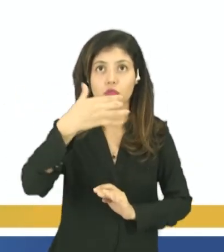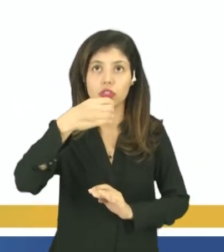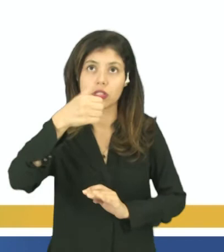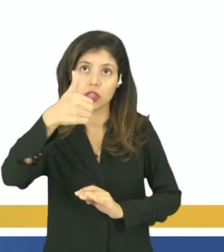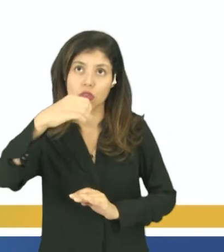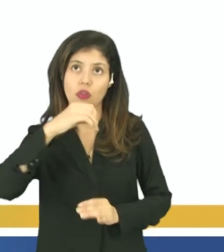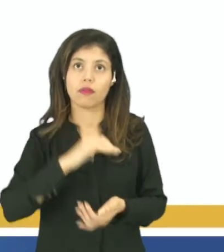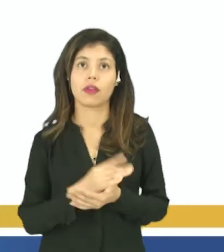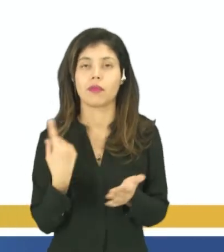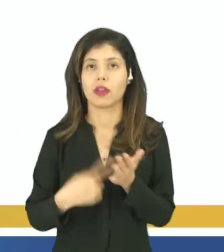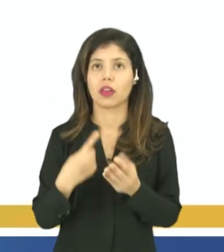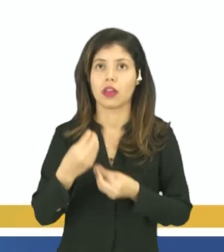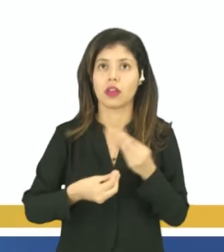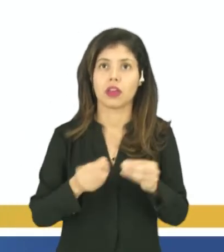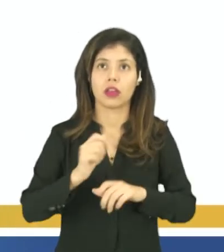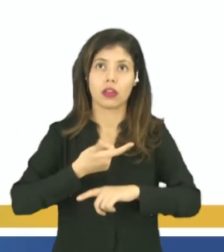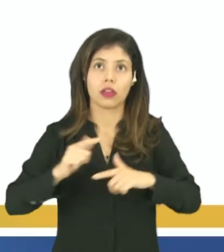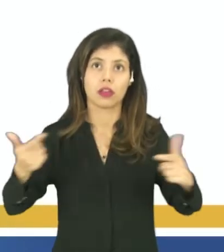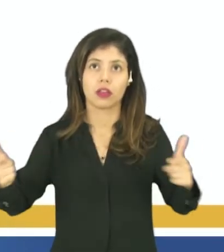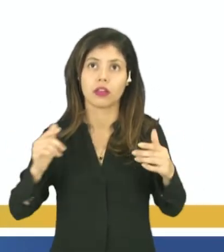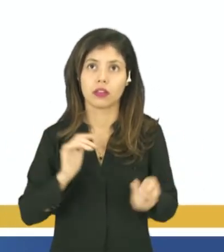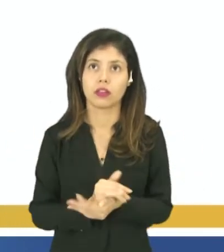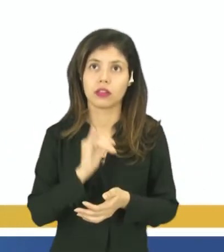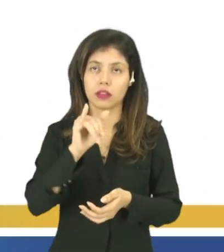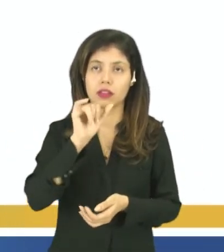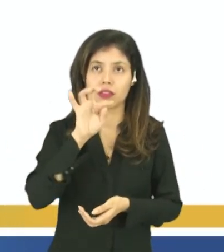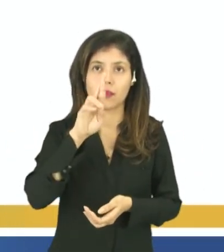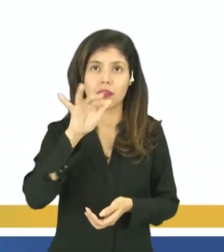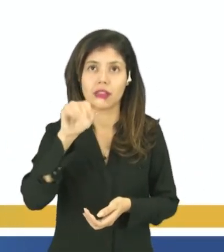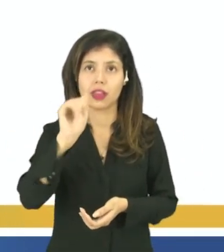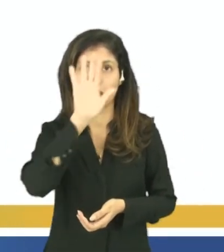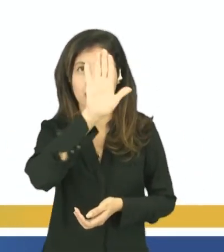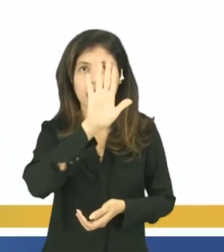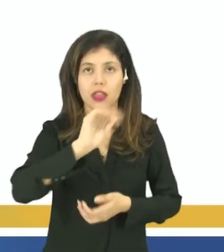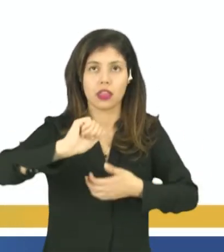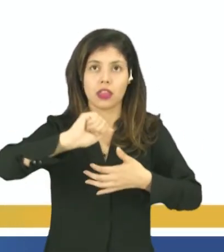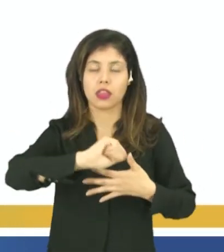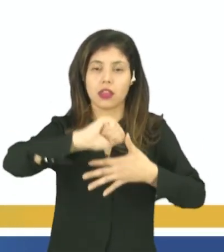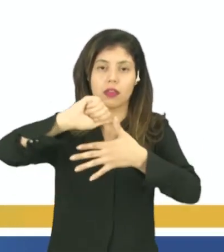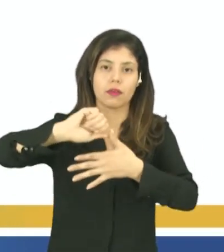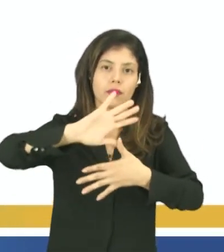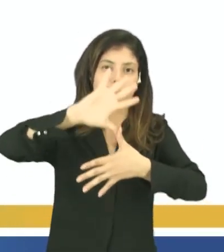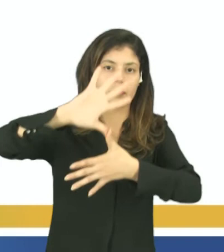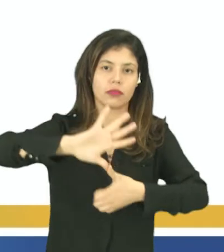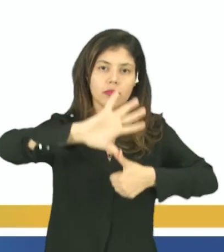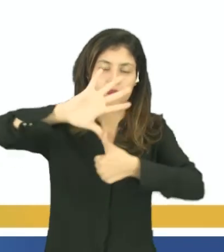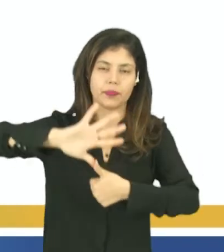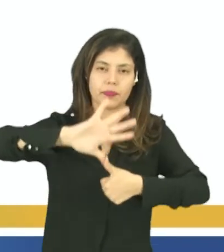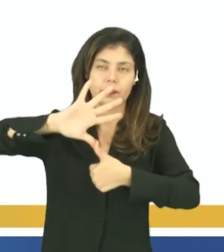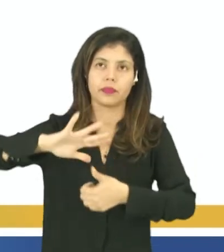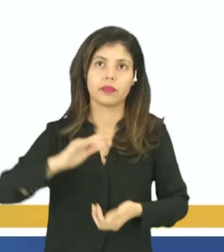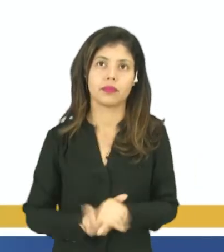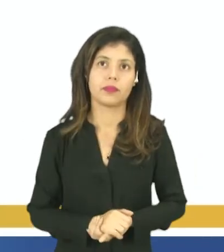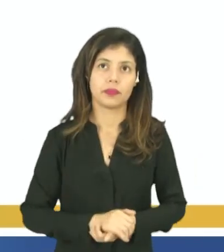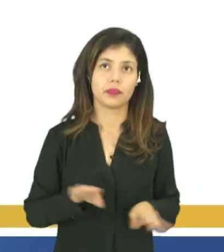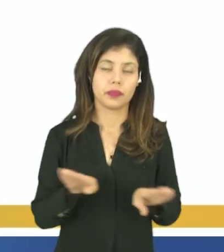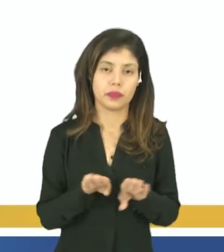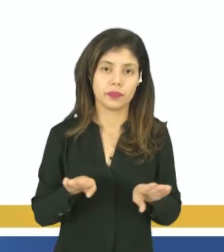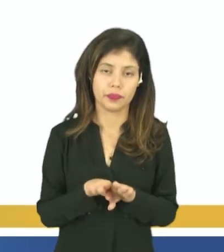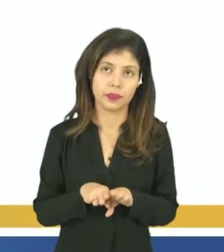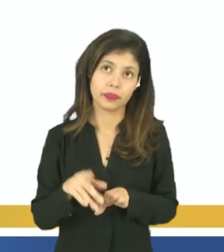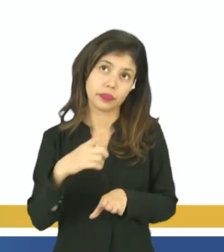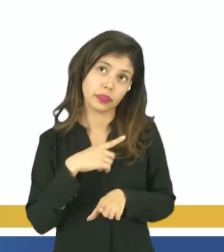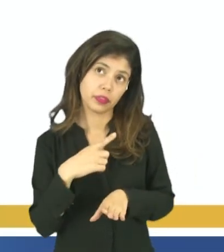marcado como um ano de grande estabilidade na América do Sul, exatamente em função dessas tensões e